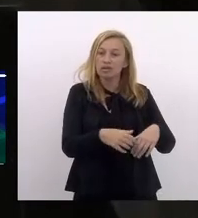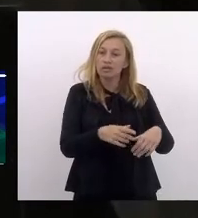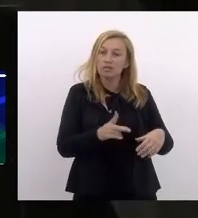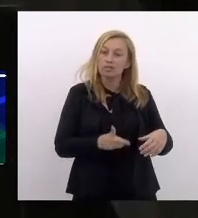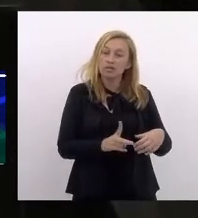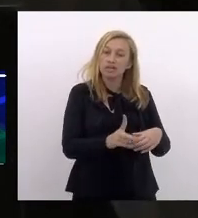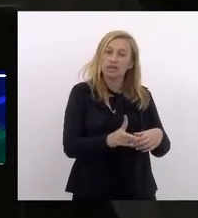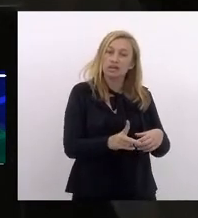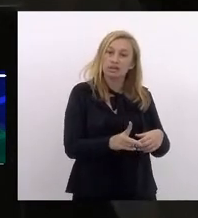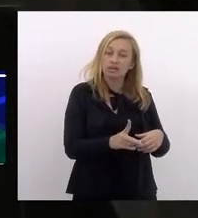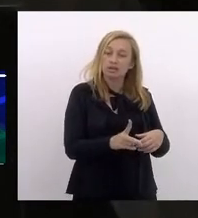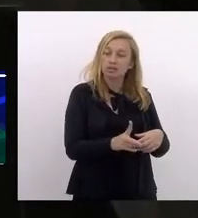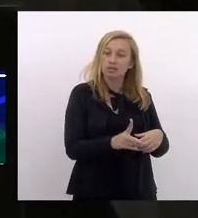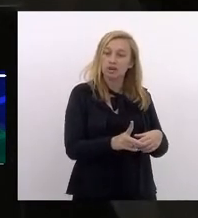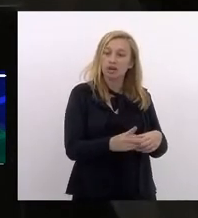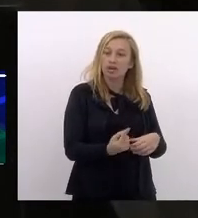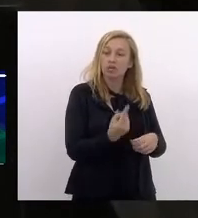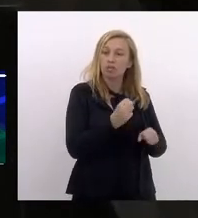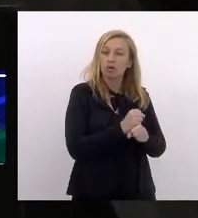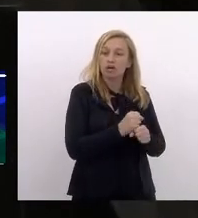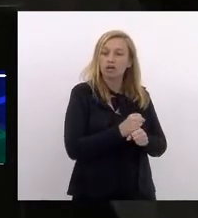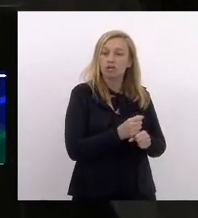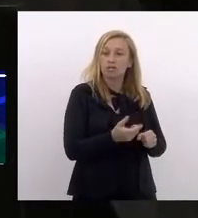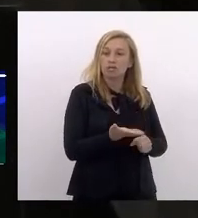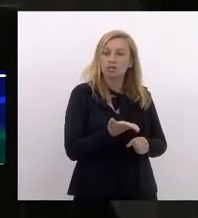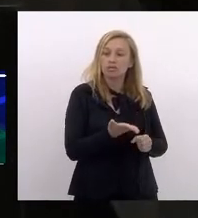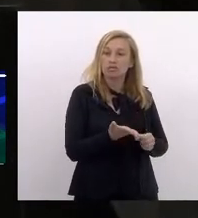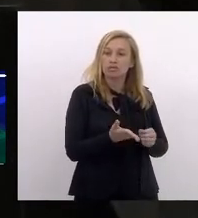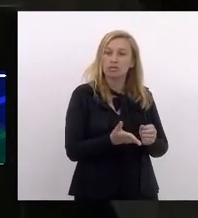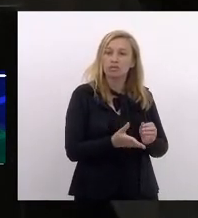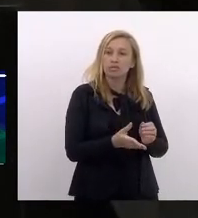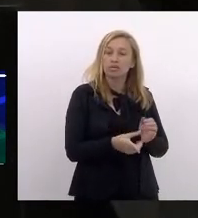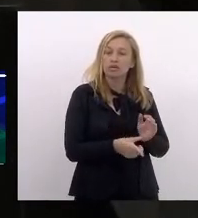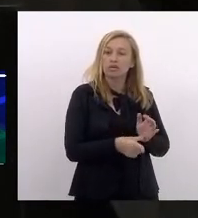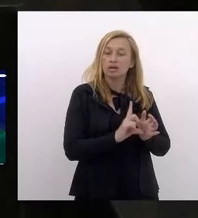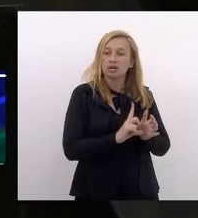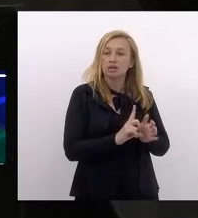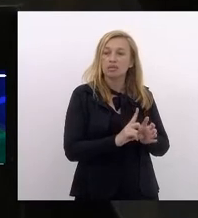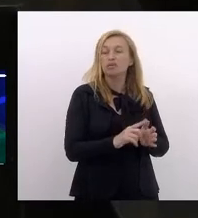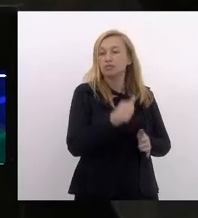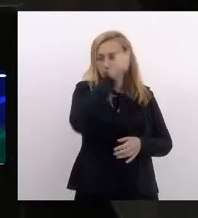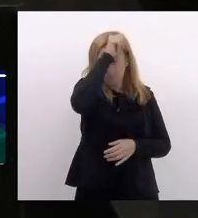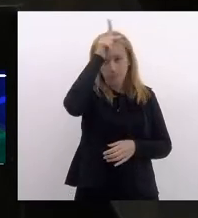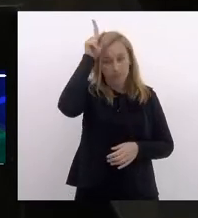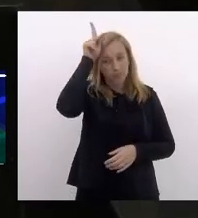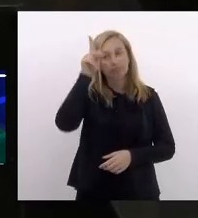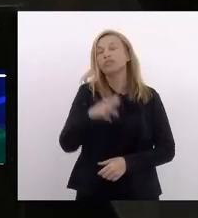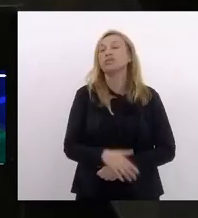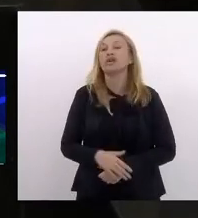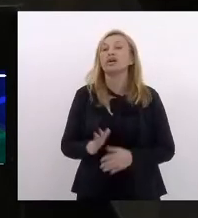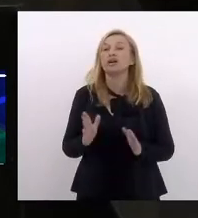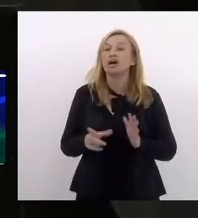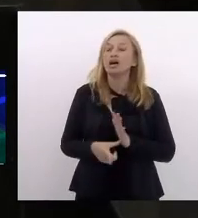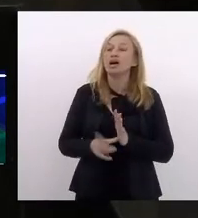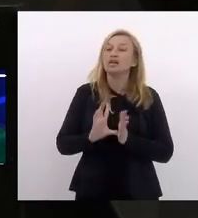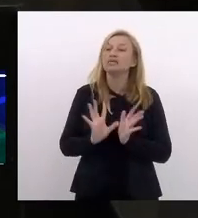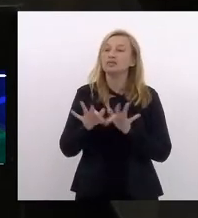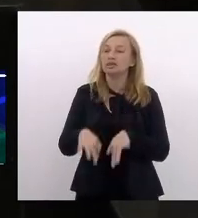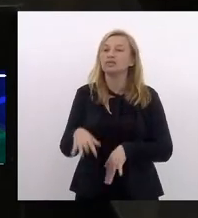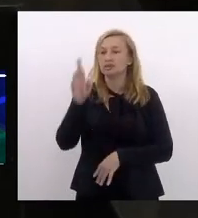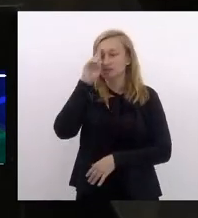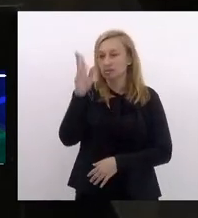ano atrás, como prefeito da cidade de Petrópolis. Mas antes de concluir,